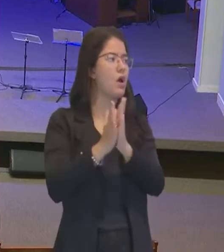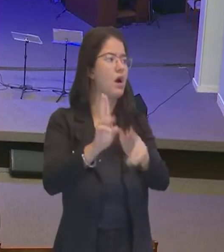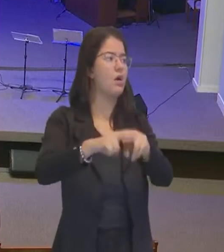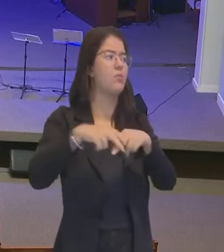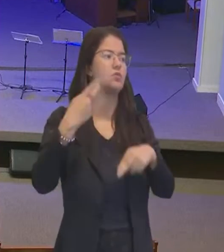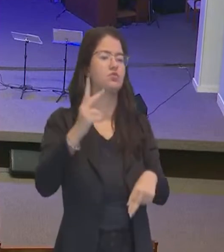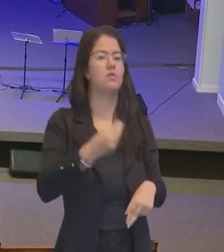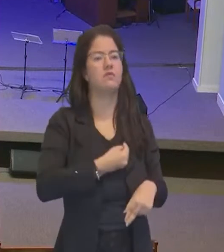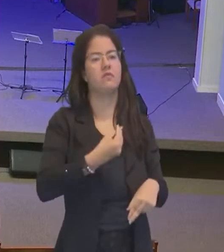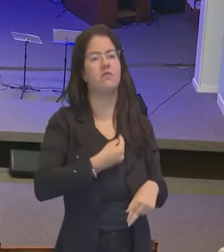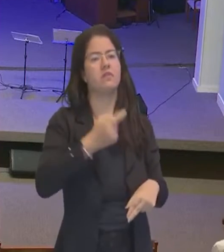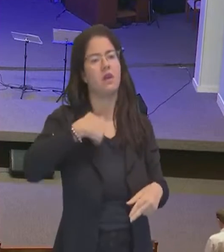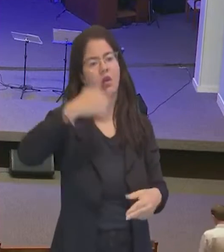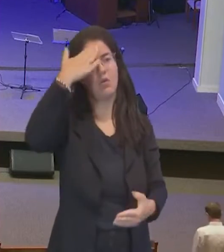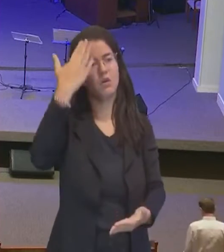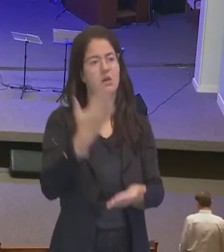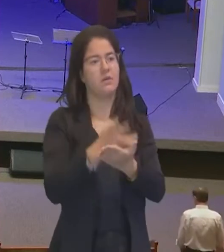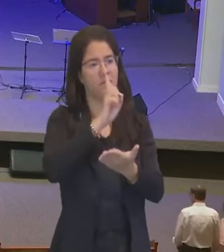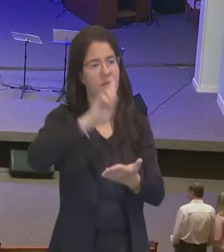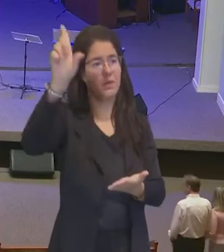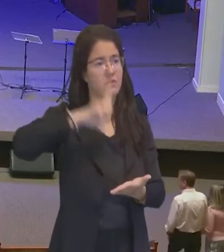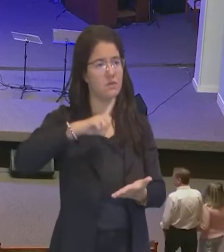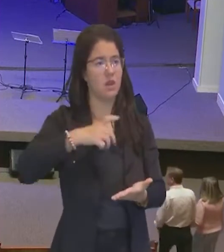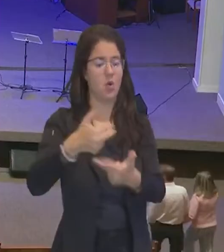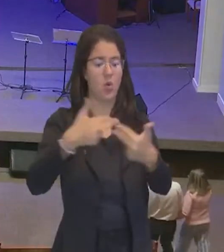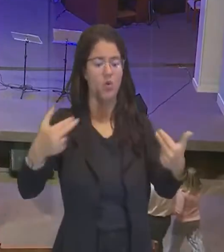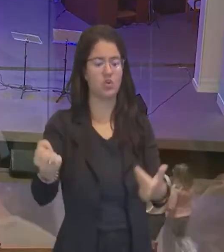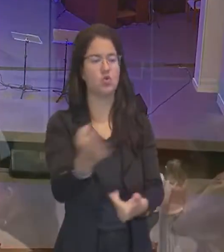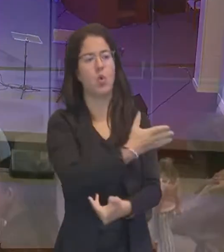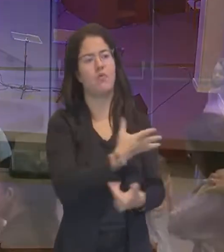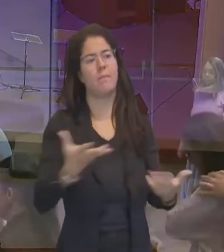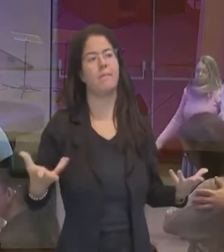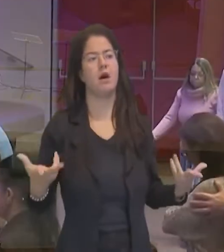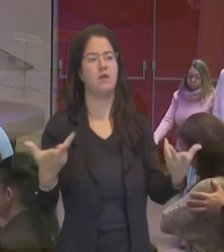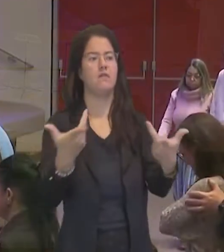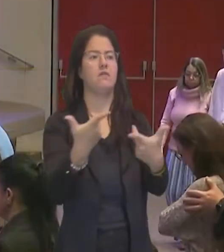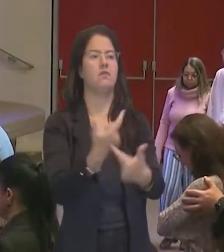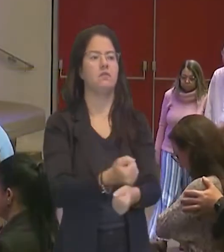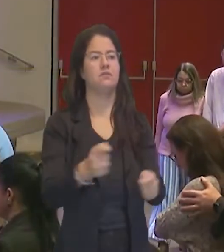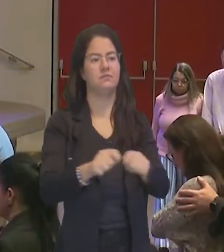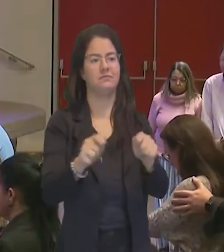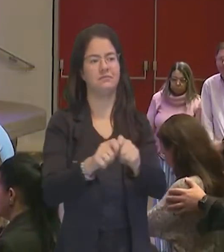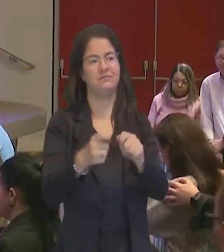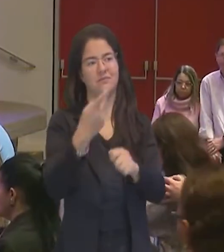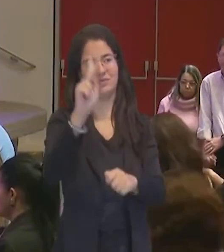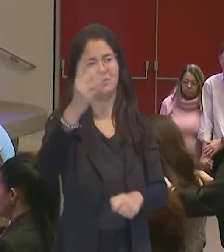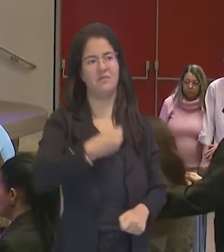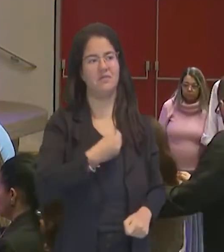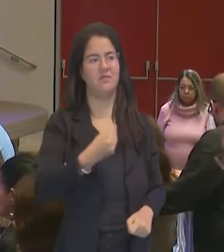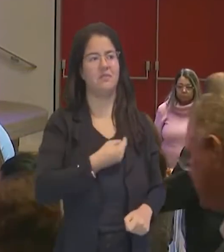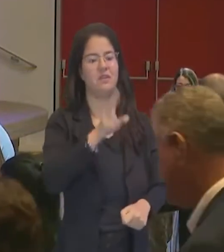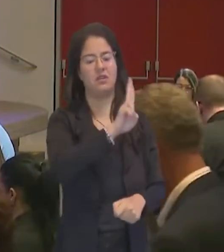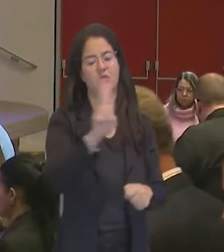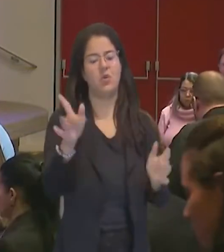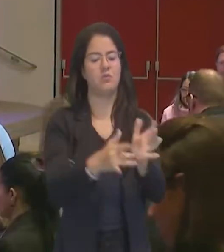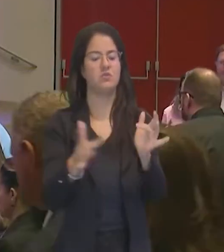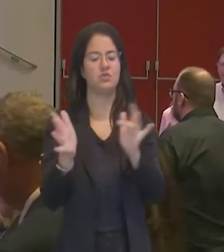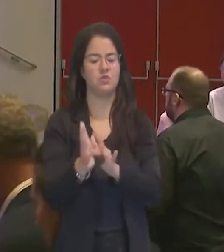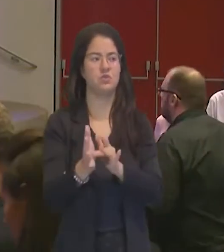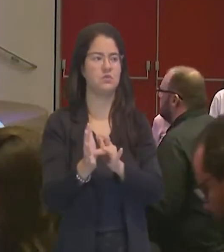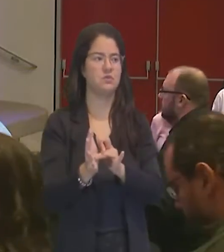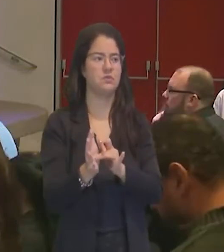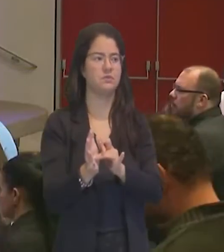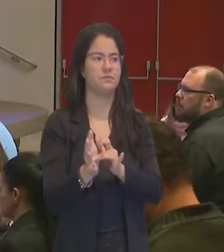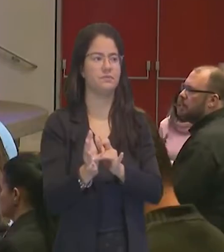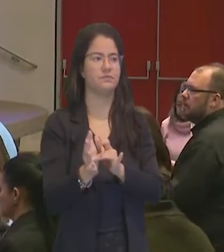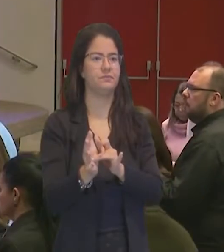eu creio que Deus tem algo novo, algo maravilhoso para realizar na sua vida, em nome de Jesus.